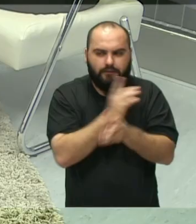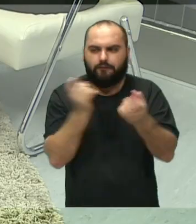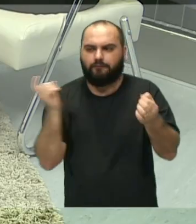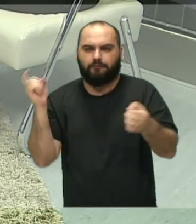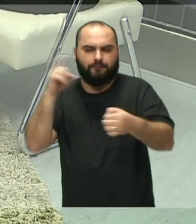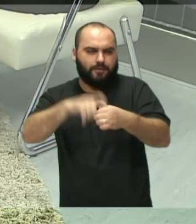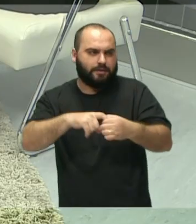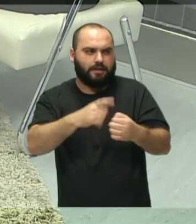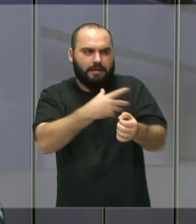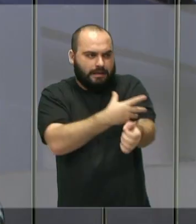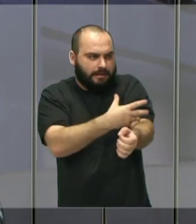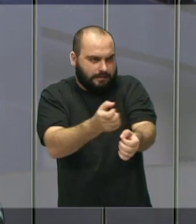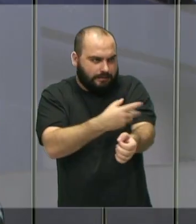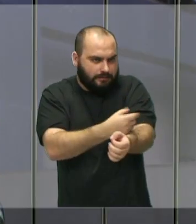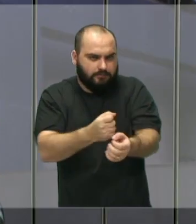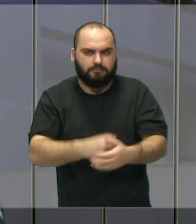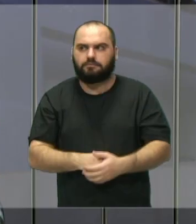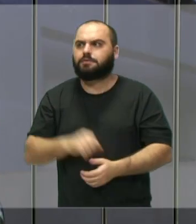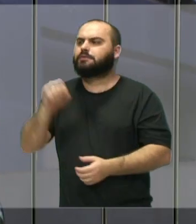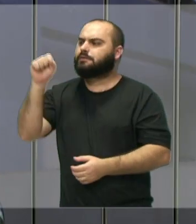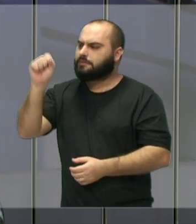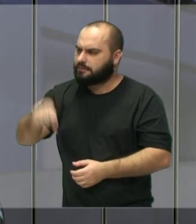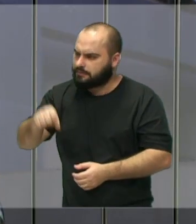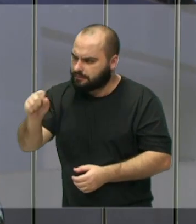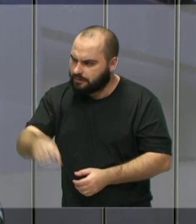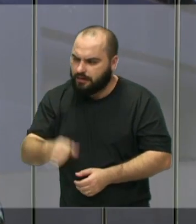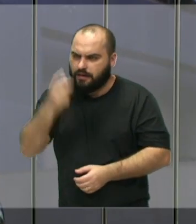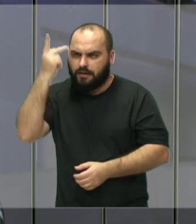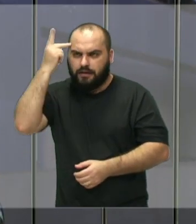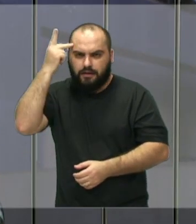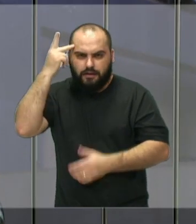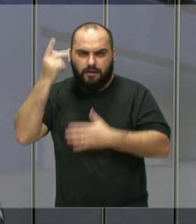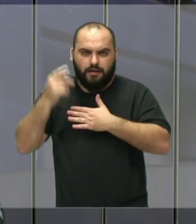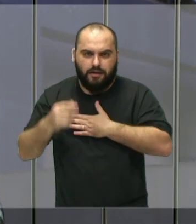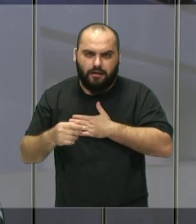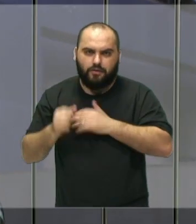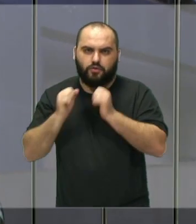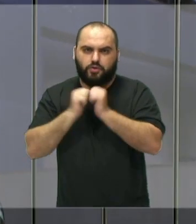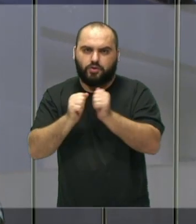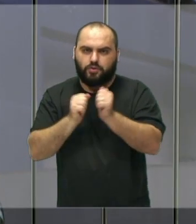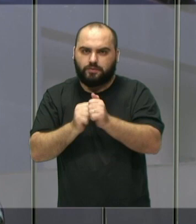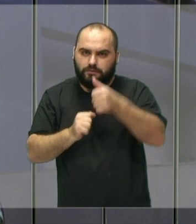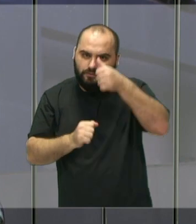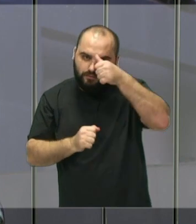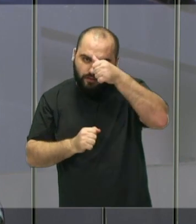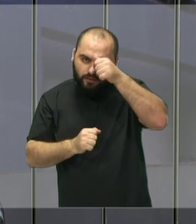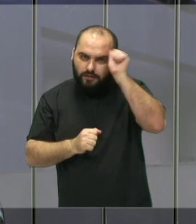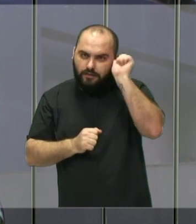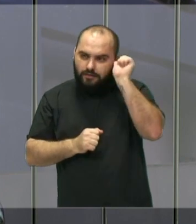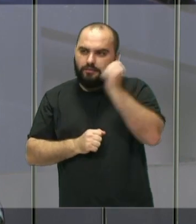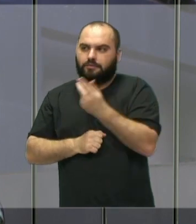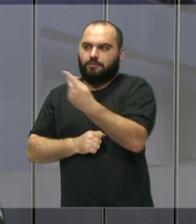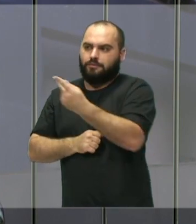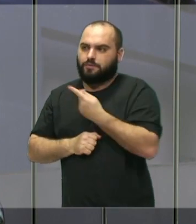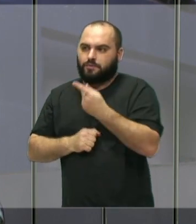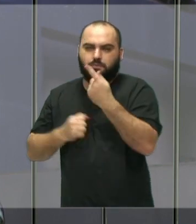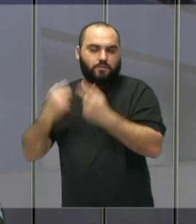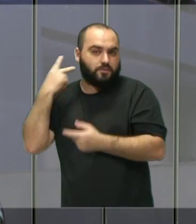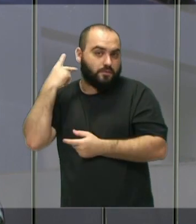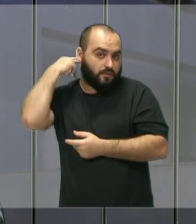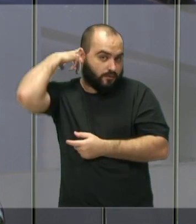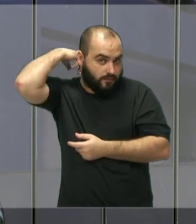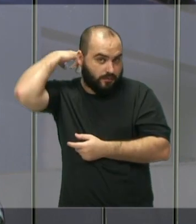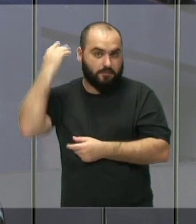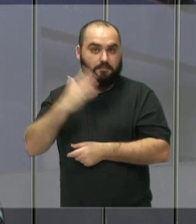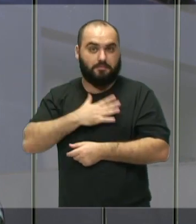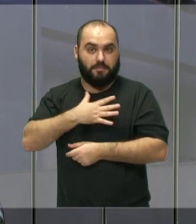demais serviços? Ah, sim, a parte psicológica, né, tudo. Eu e a Ana cortamos o cabelo, já tinha me programado para cortar. E a minha filha